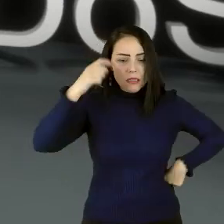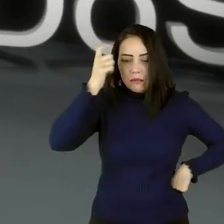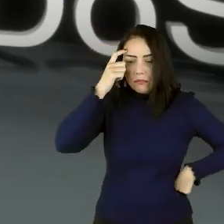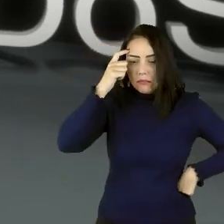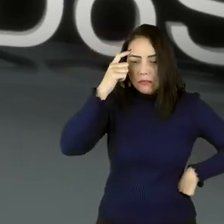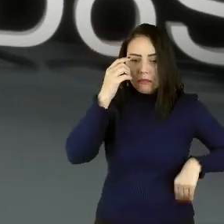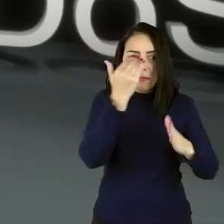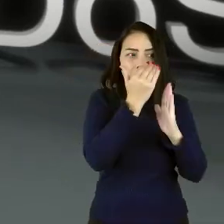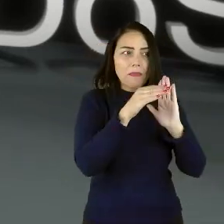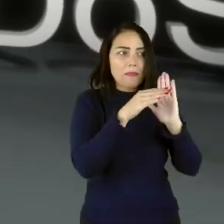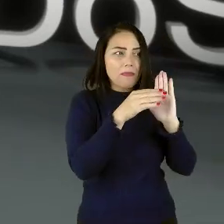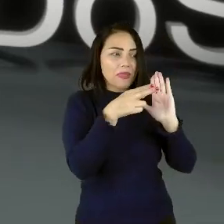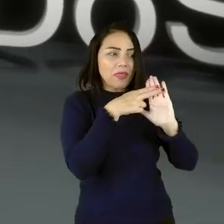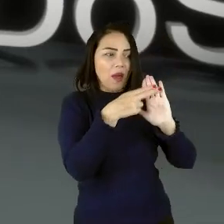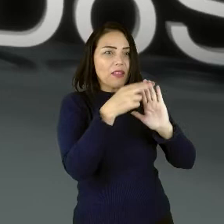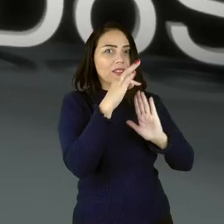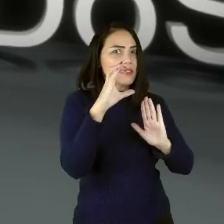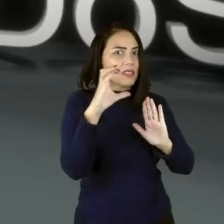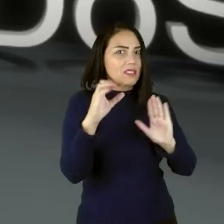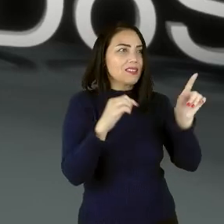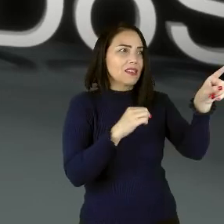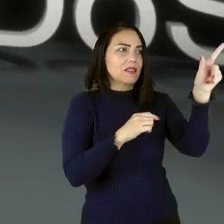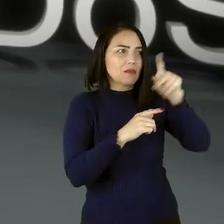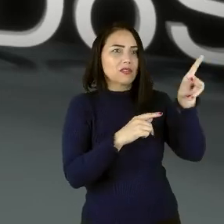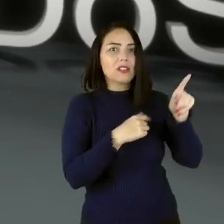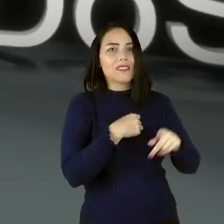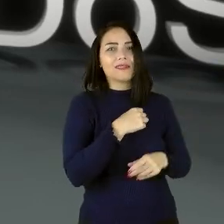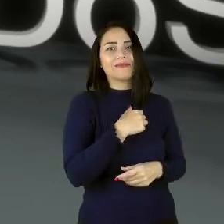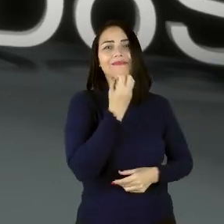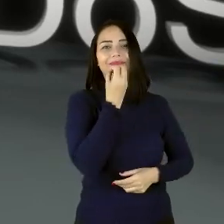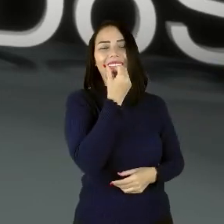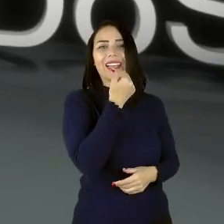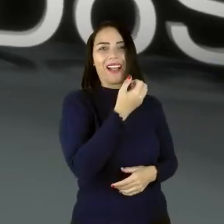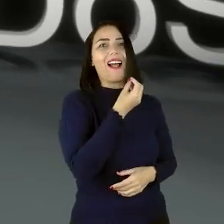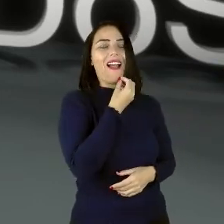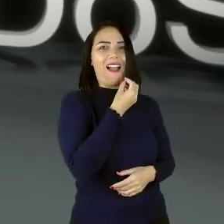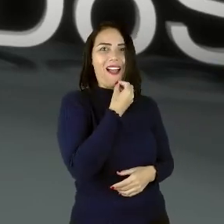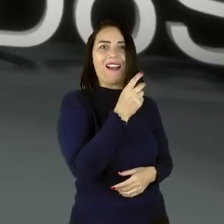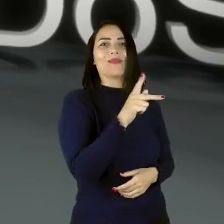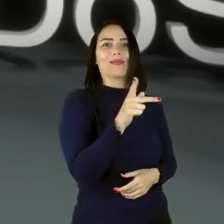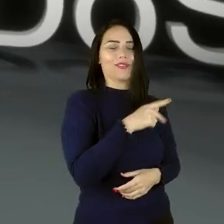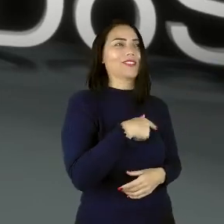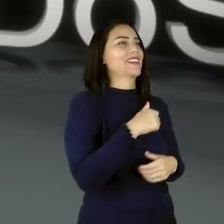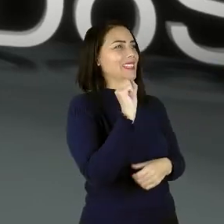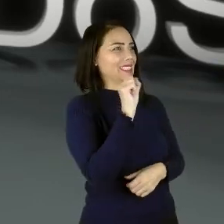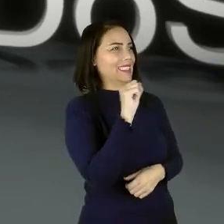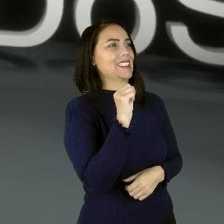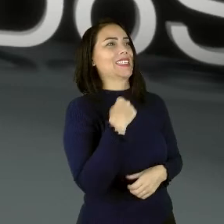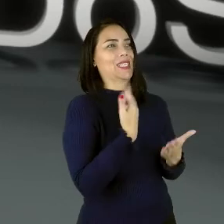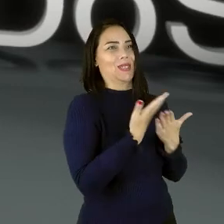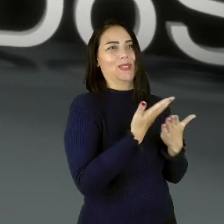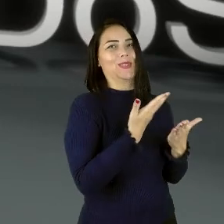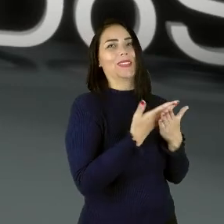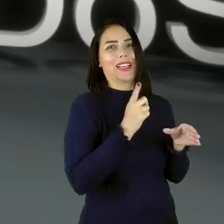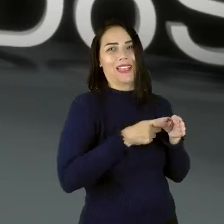do TCC era essa professora quem dava, eu respondi plena. Claro, professor, eu vou estudar a